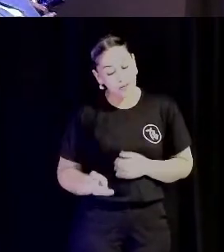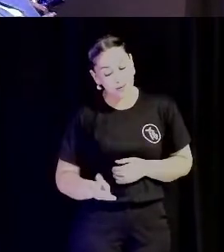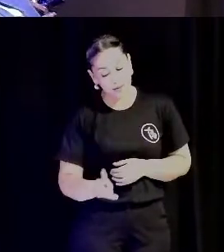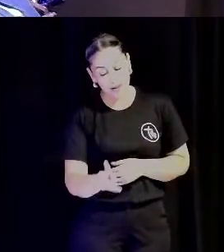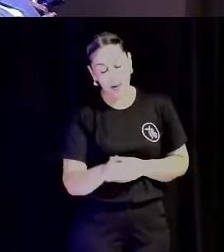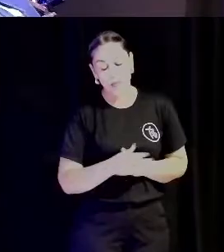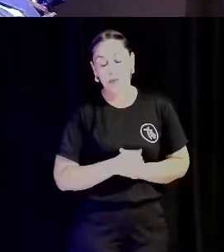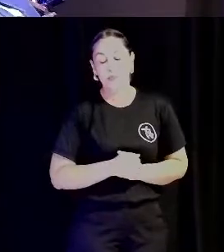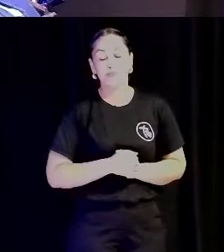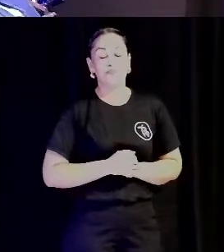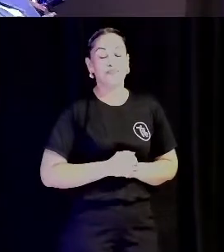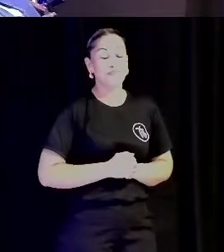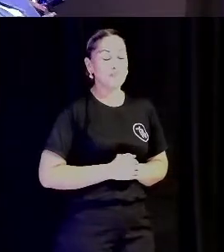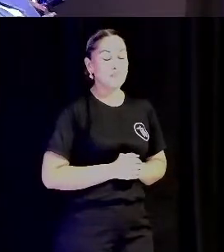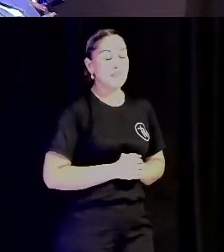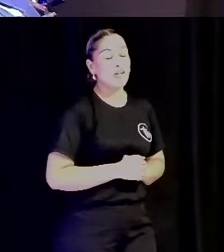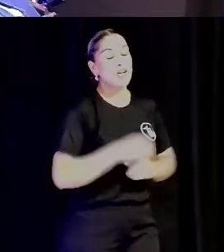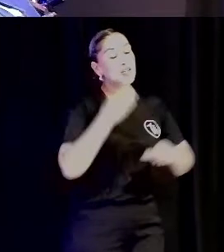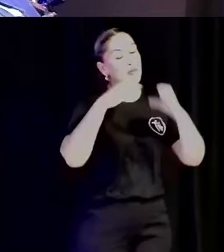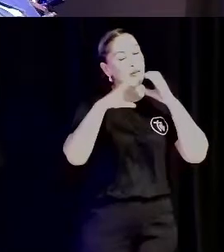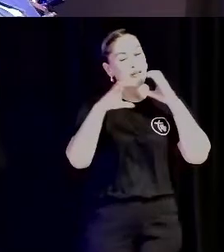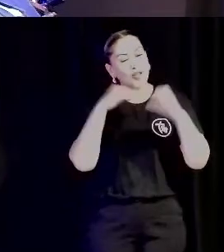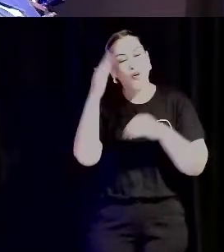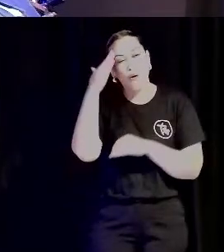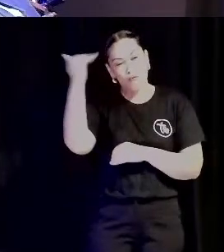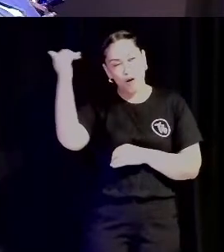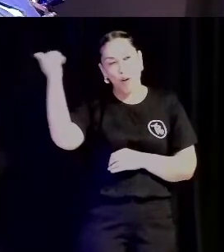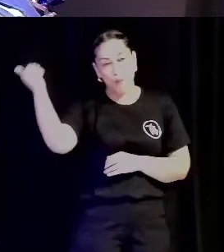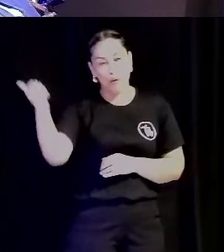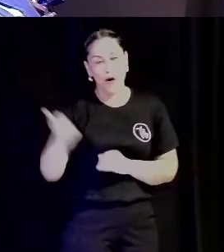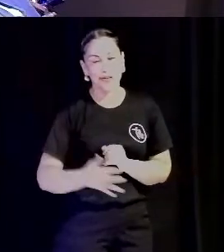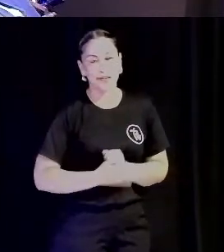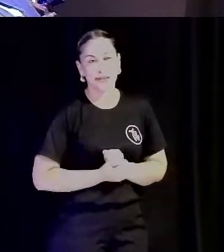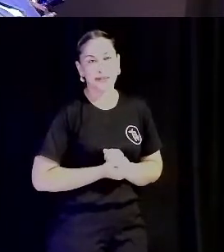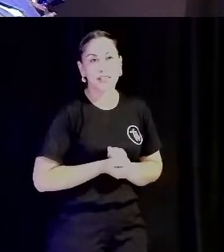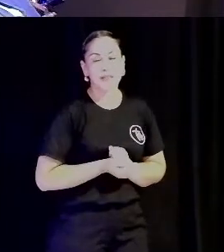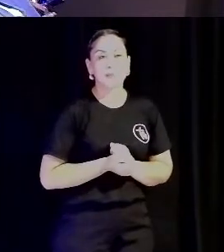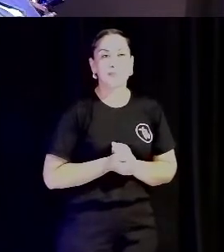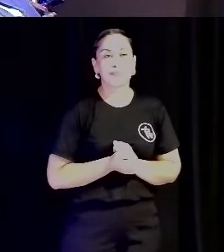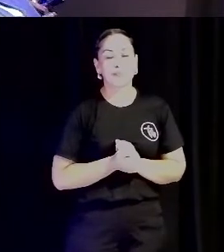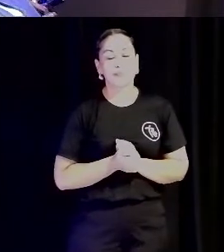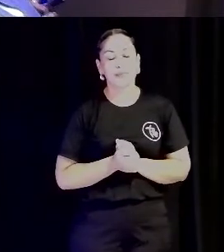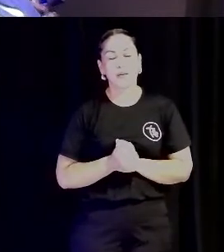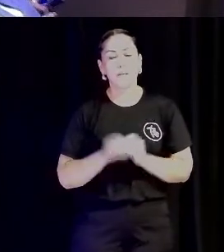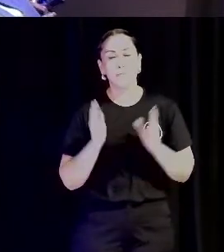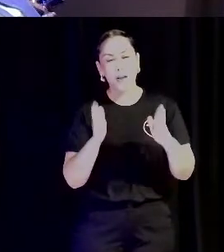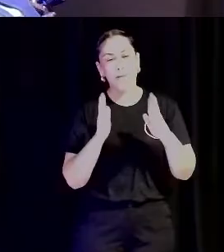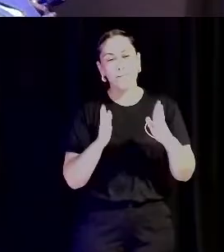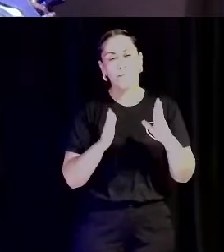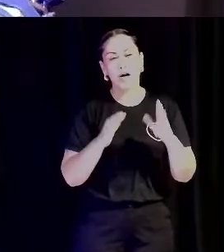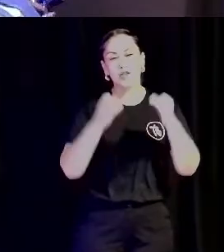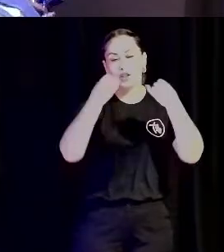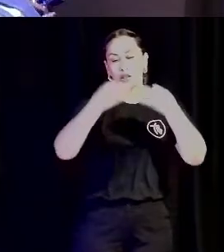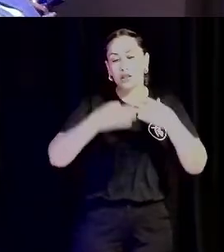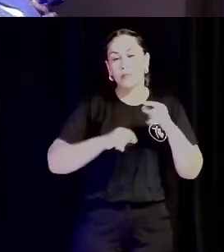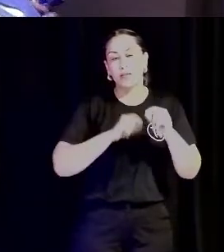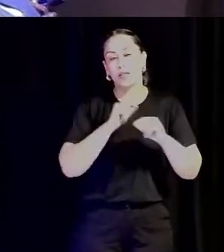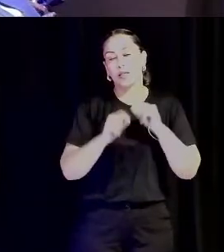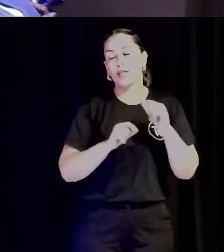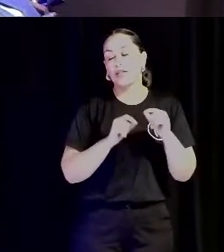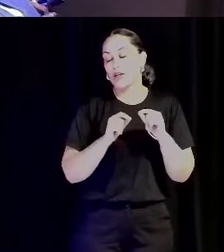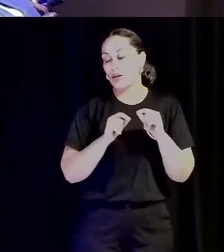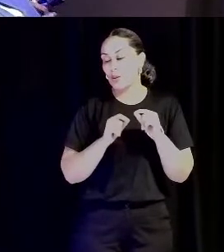canção do pastor Ademar de Campos, não é? Cujo coro fala do